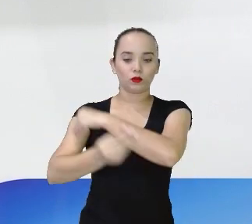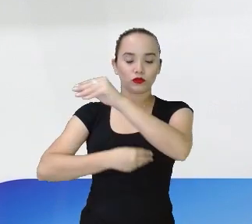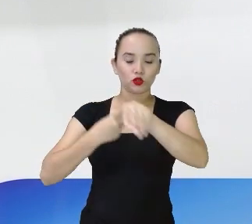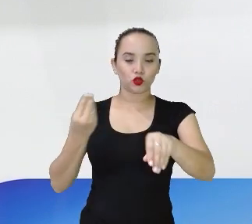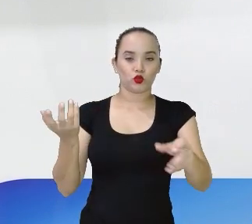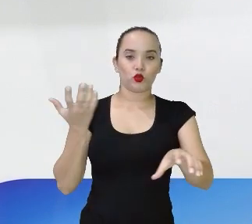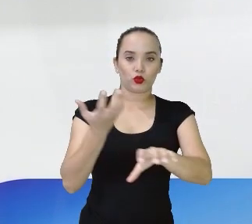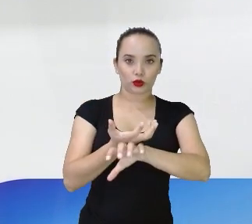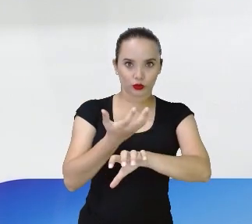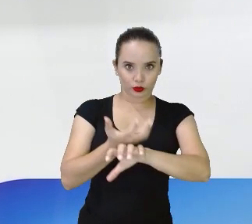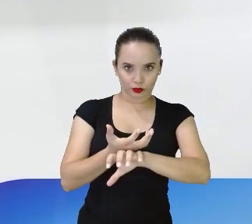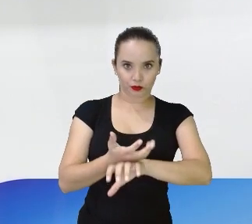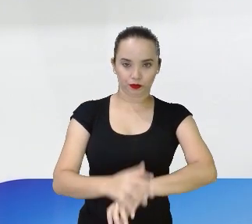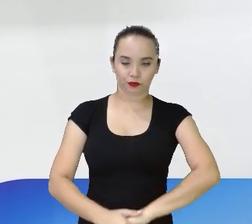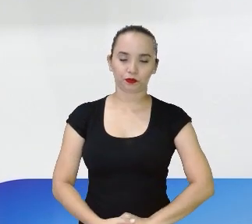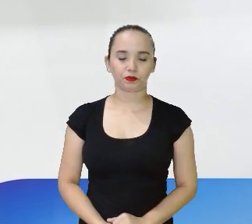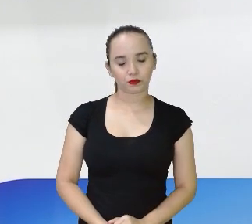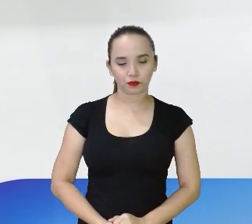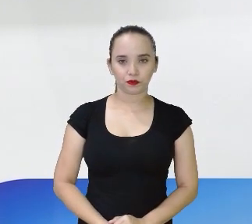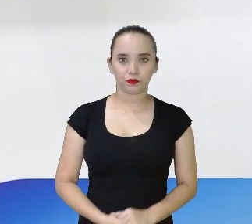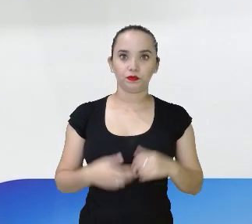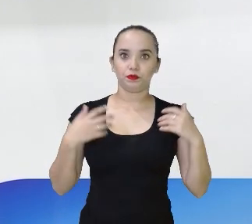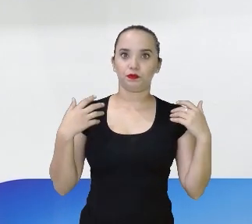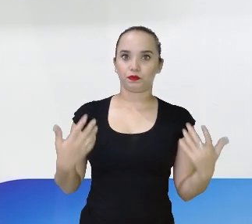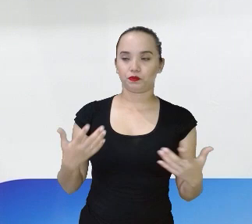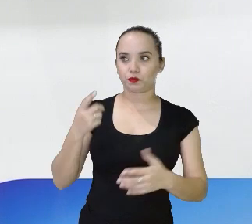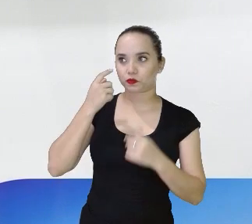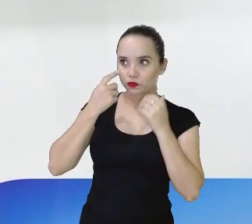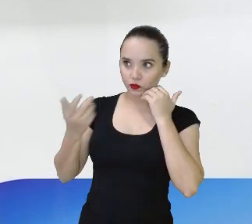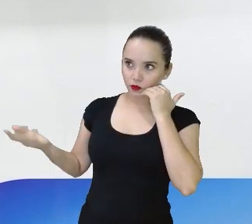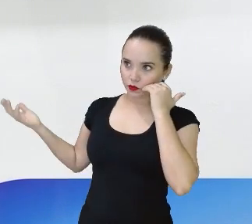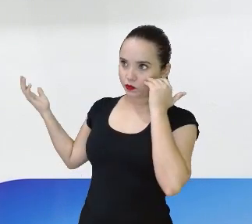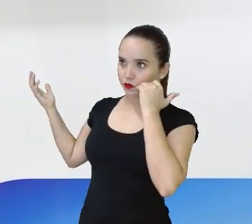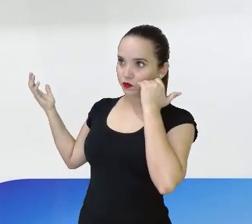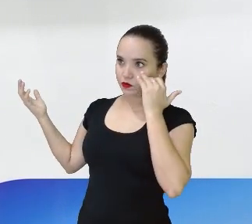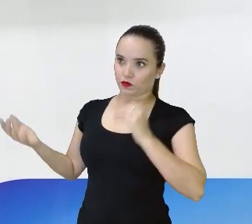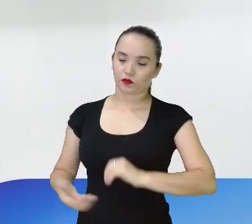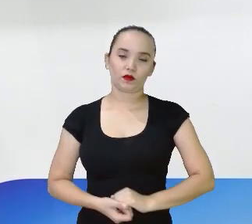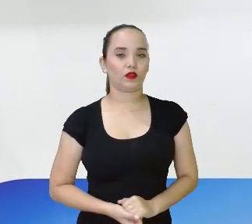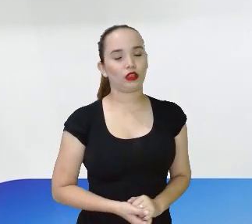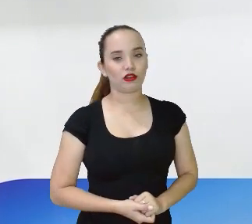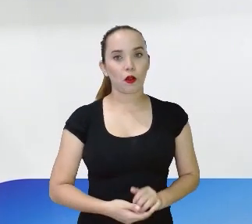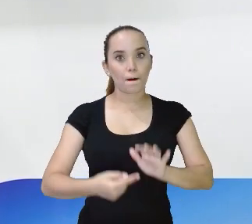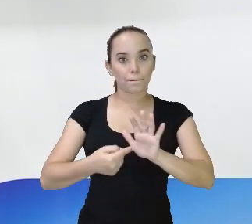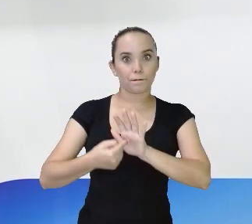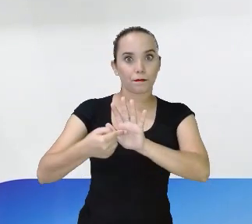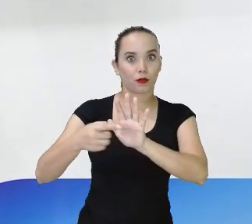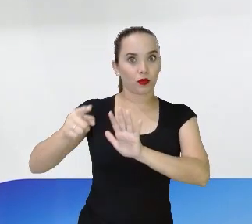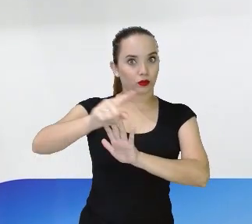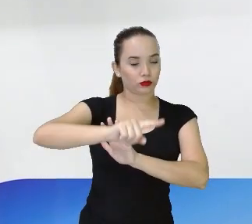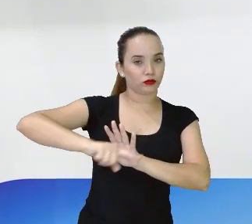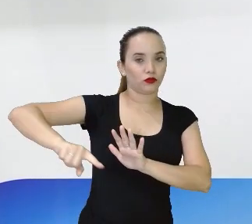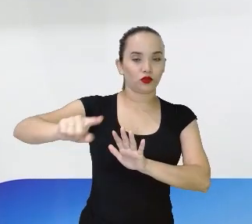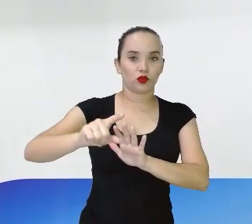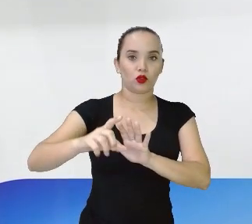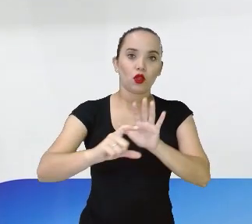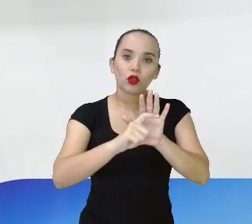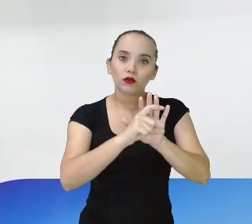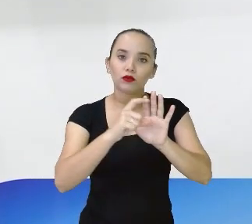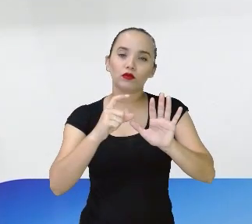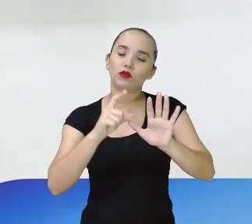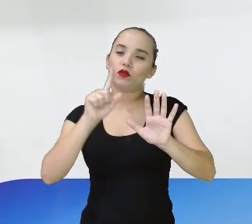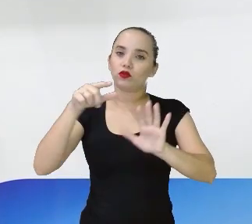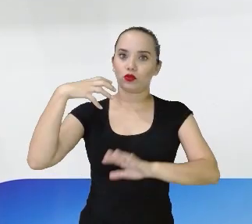já falei desde o início, tá? E aí, eu trouxe para vocês um trecho, né, de